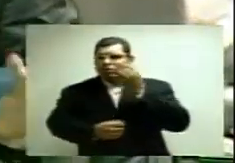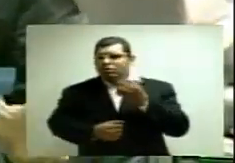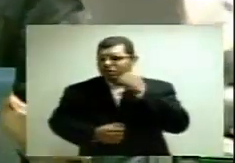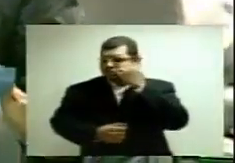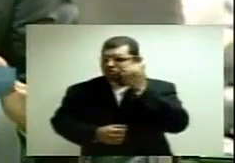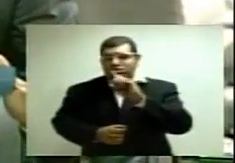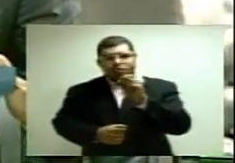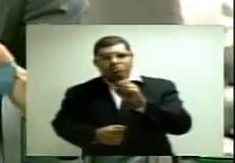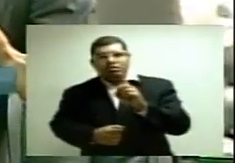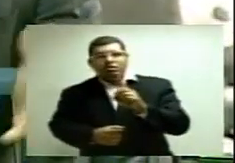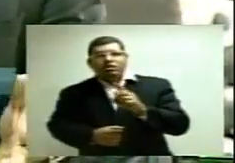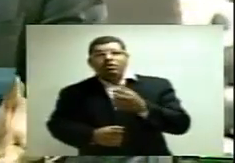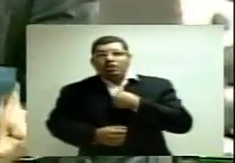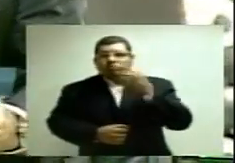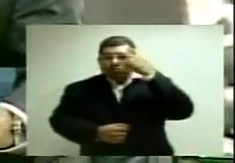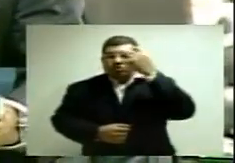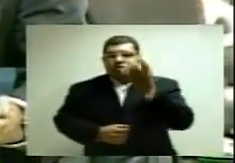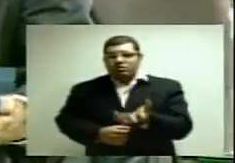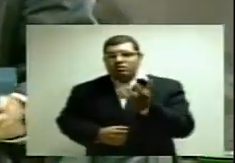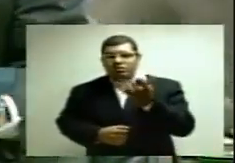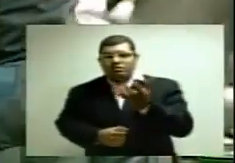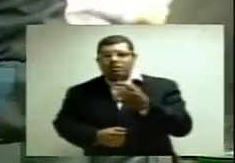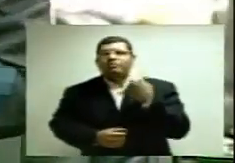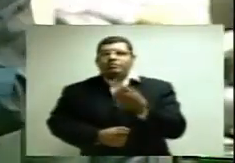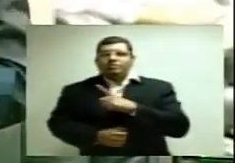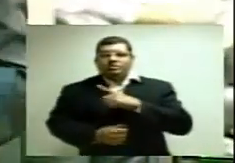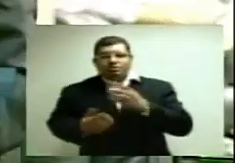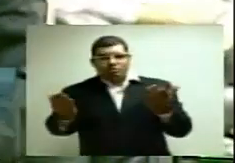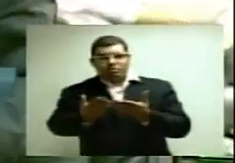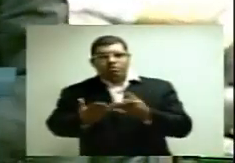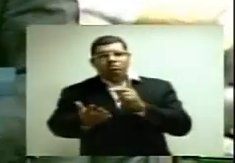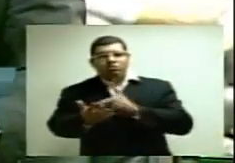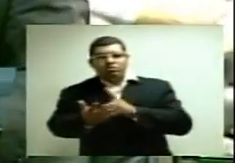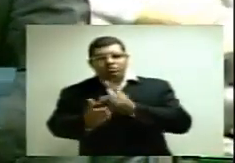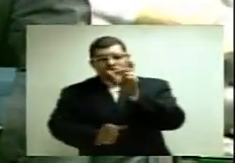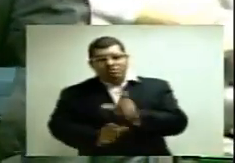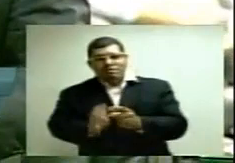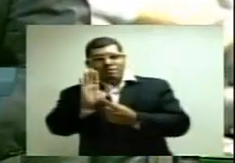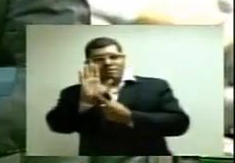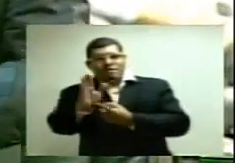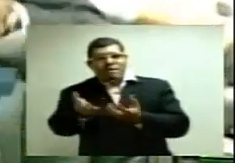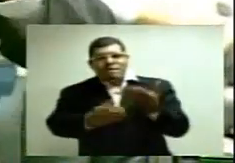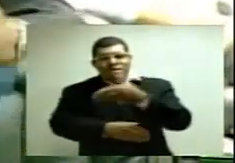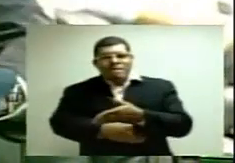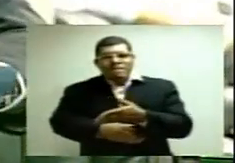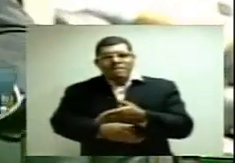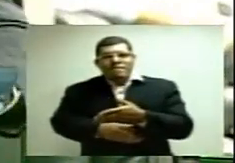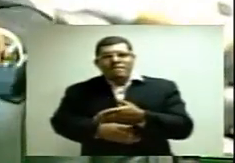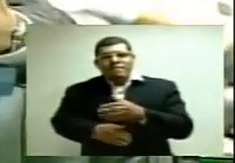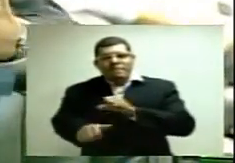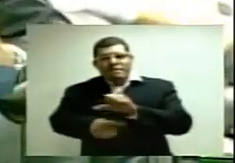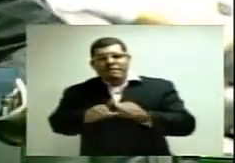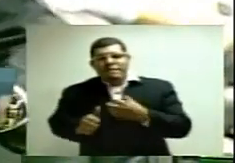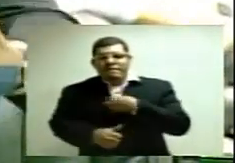gerado. Não é por aí. Eu penso que nós estamos diante de um fato que ele está sendo desnudado.